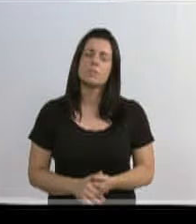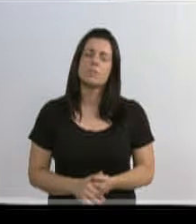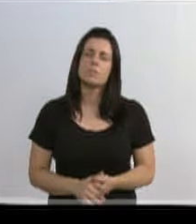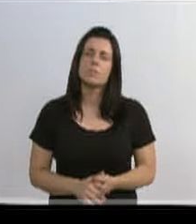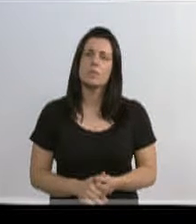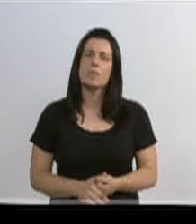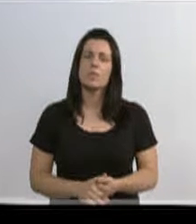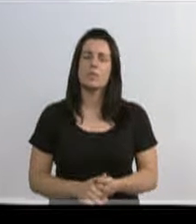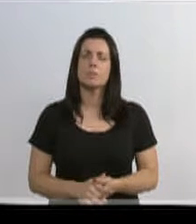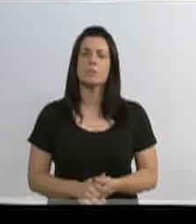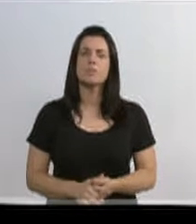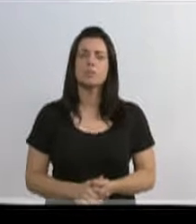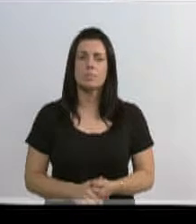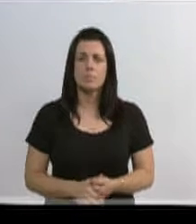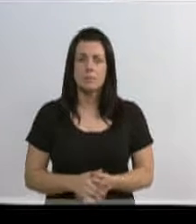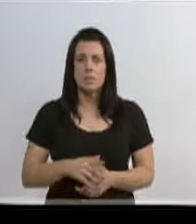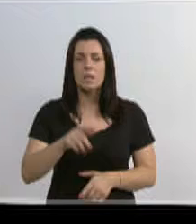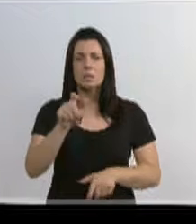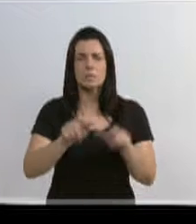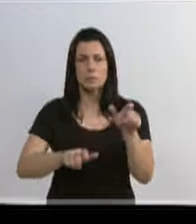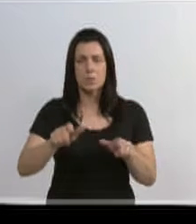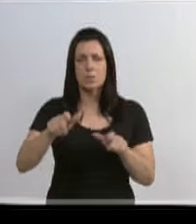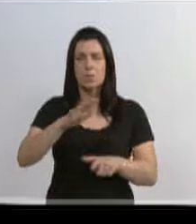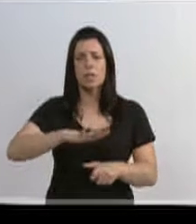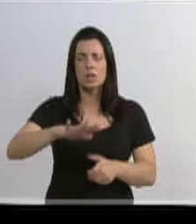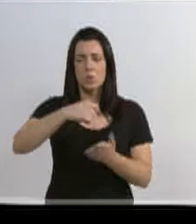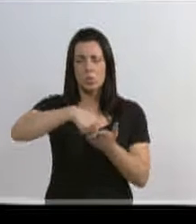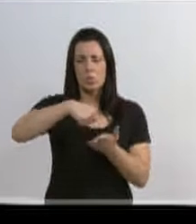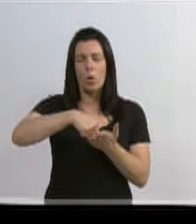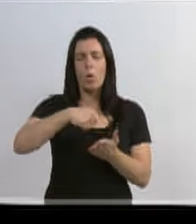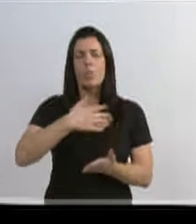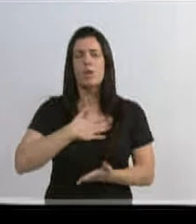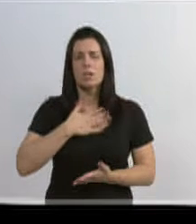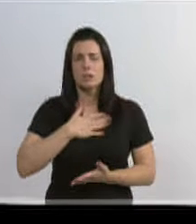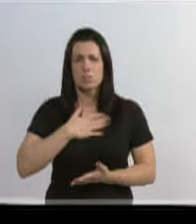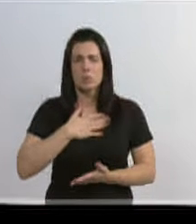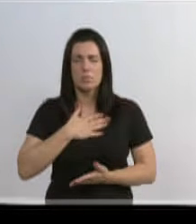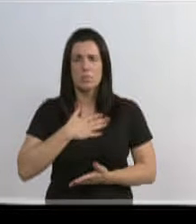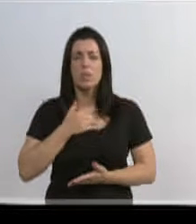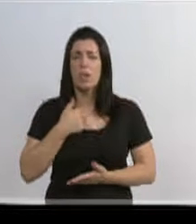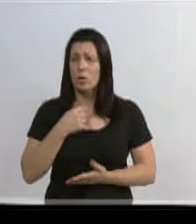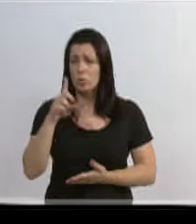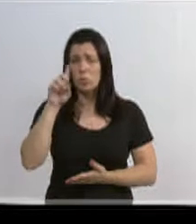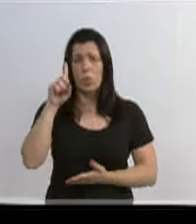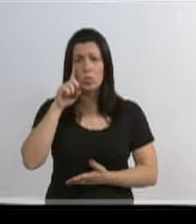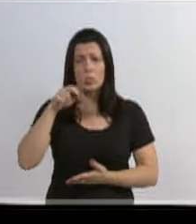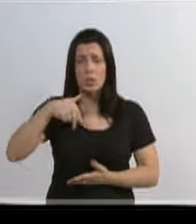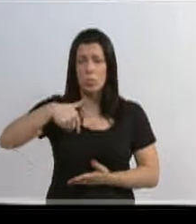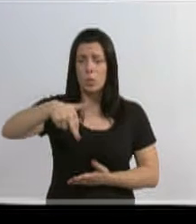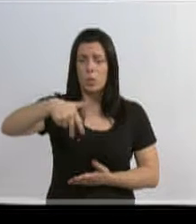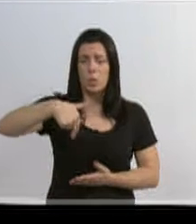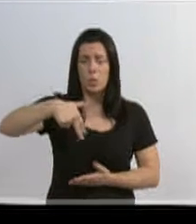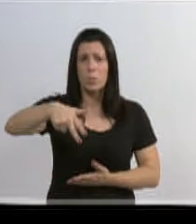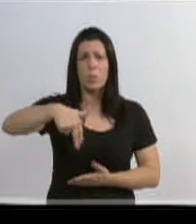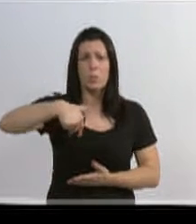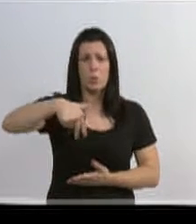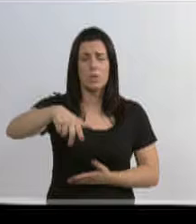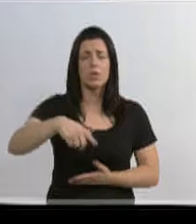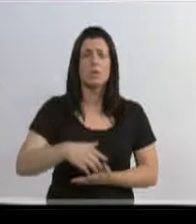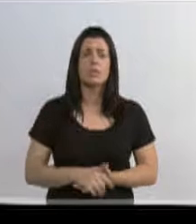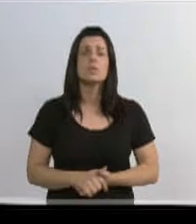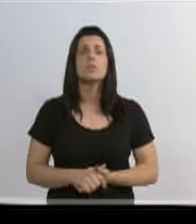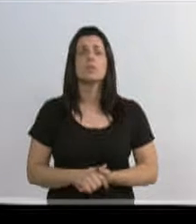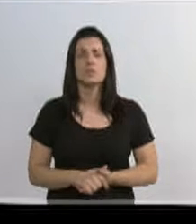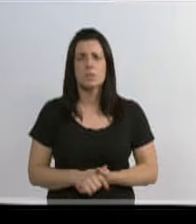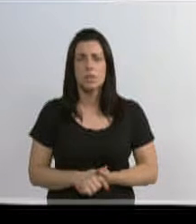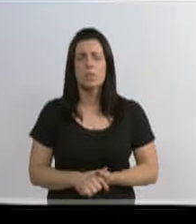tu passa todo dia aqui. Realmente passo todo dia nessa região. E sou cobrado. Então eu quero que o líder do governo cobre dessa